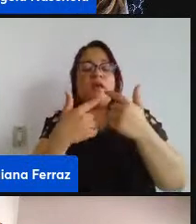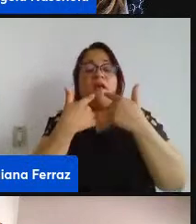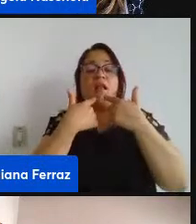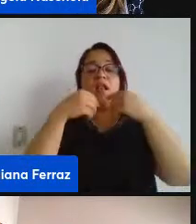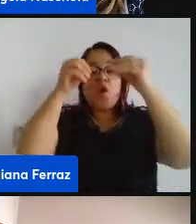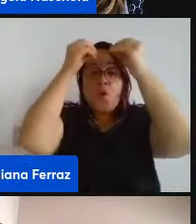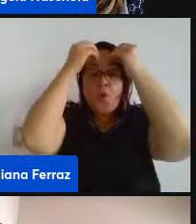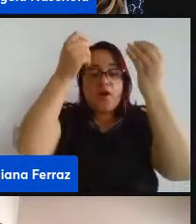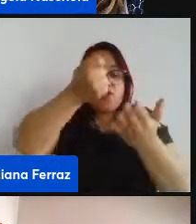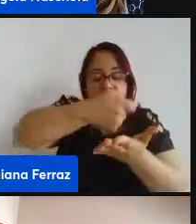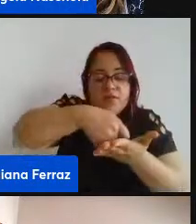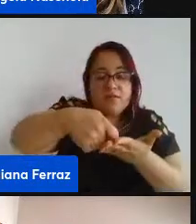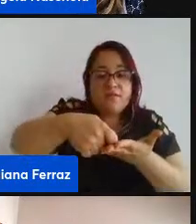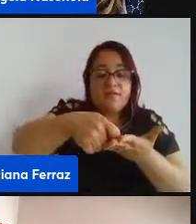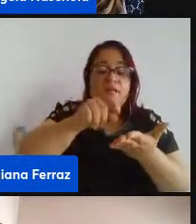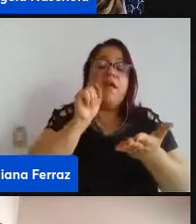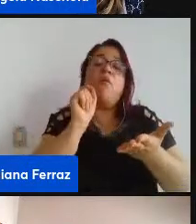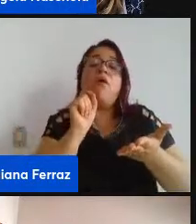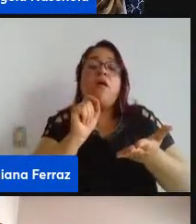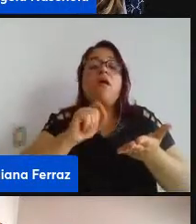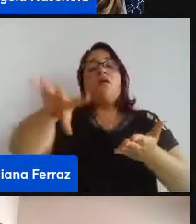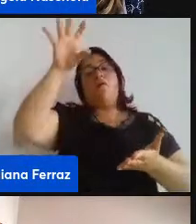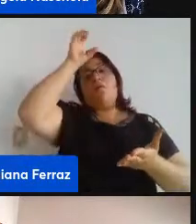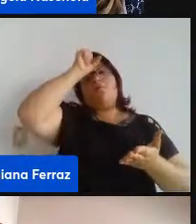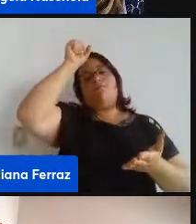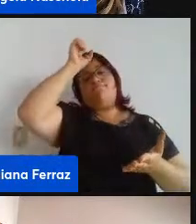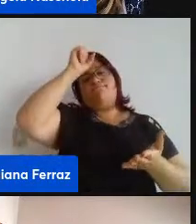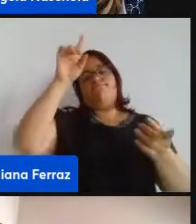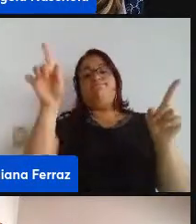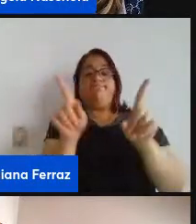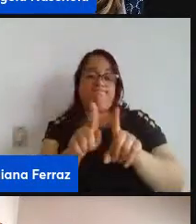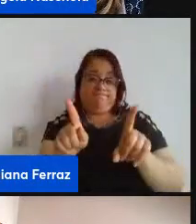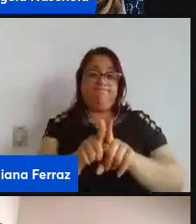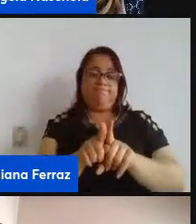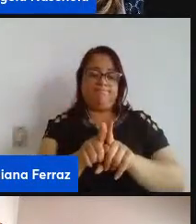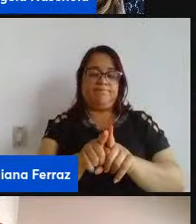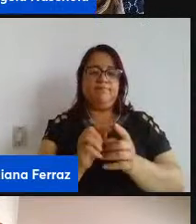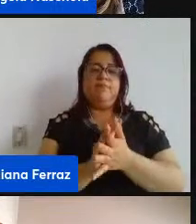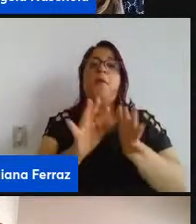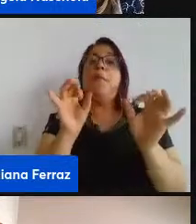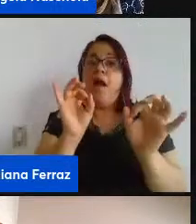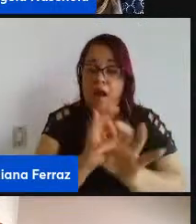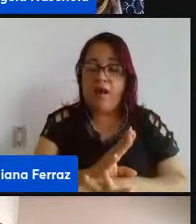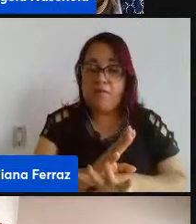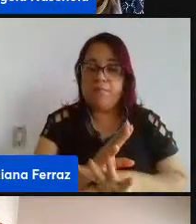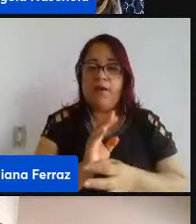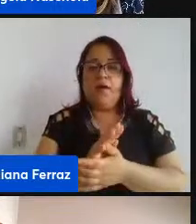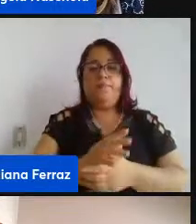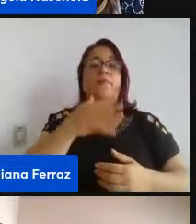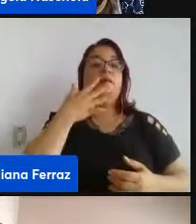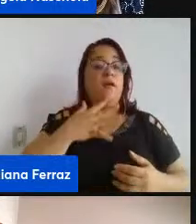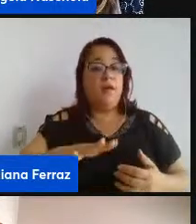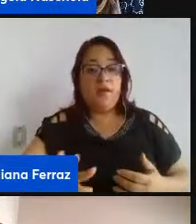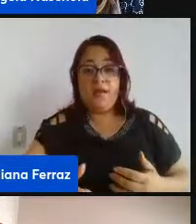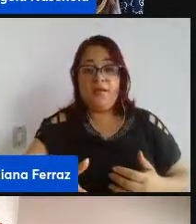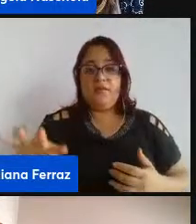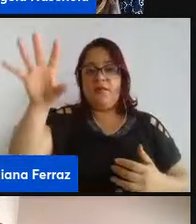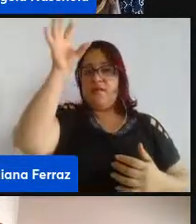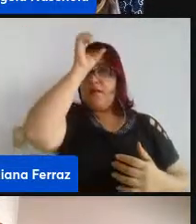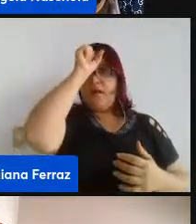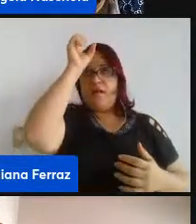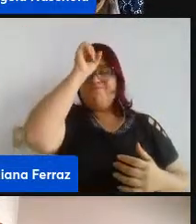uma aprendizagem. E, para terminar, gente, a criança que não aprendeu a